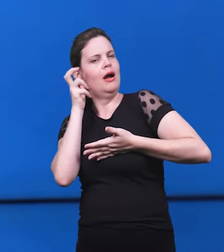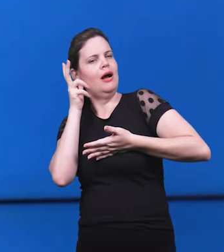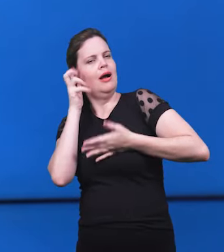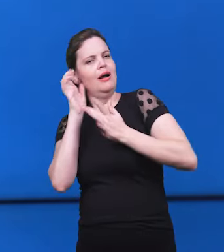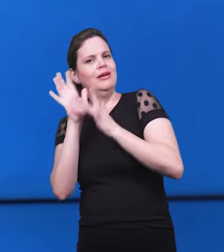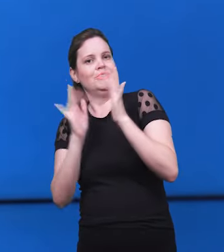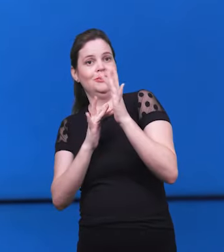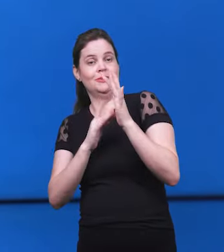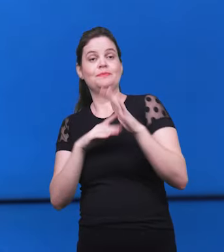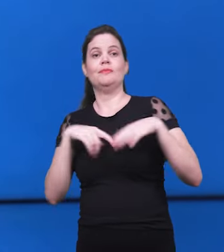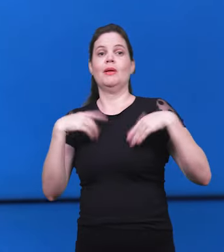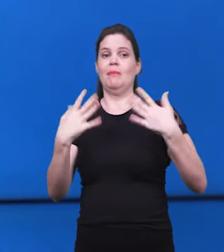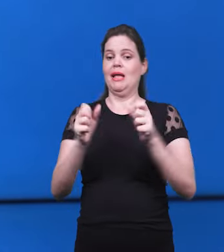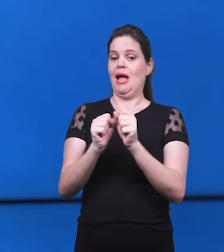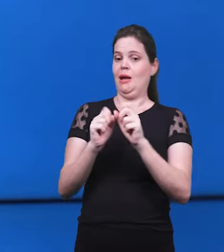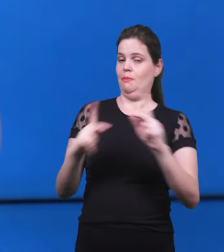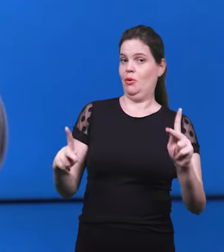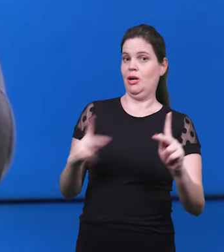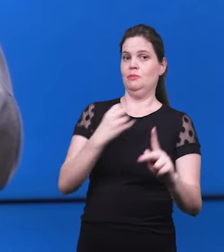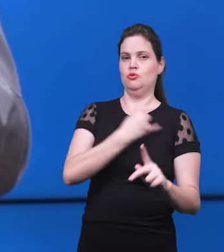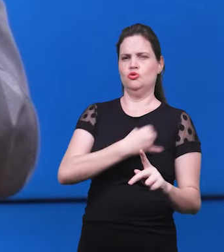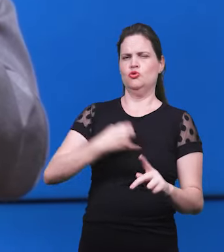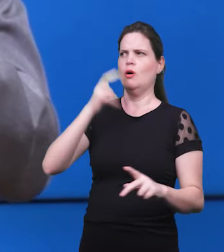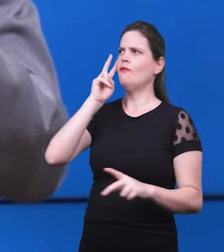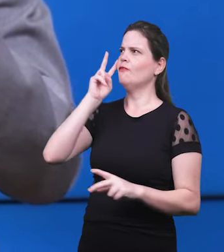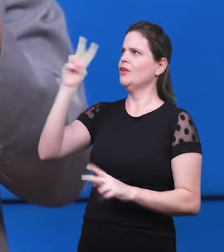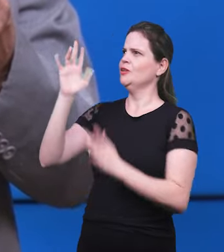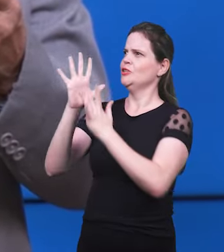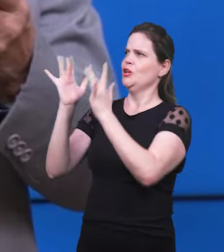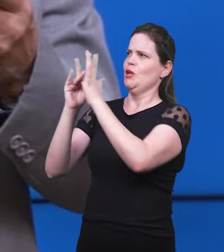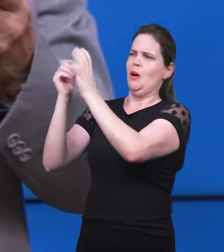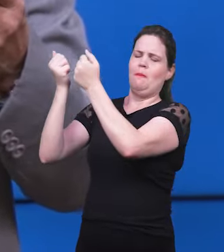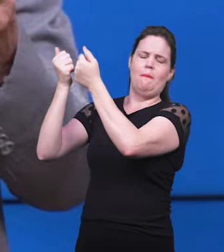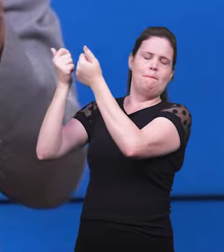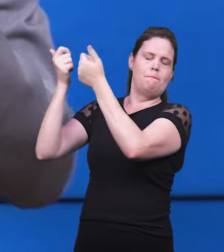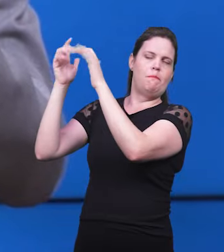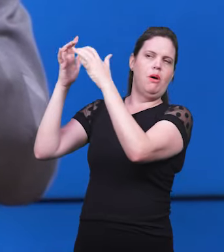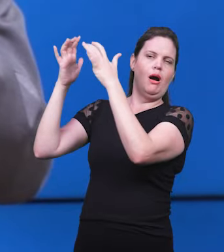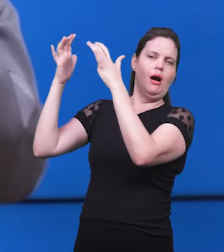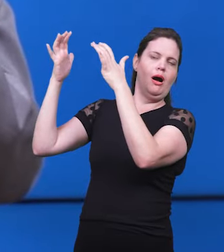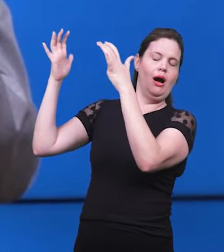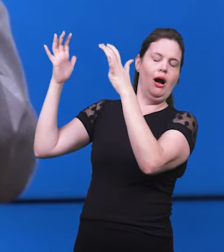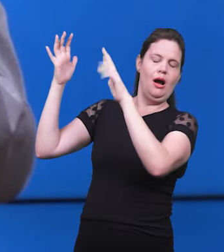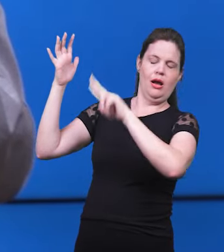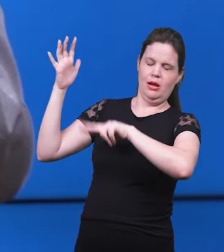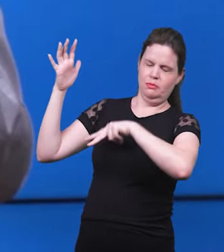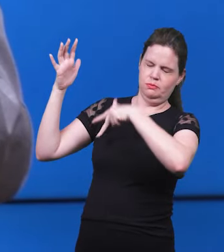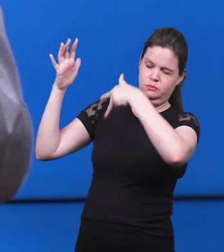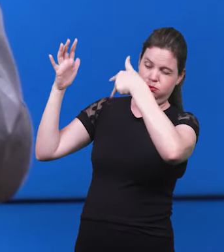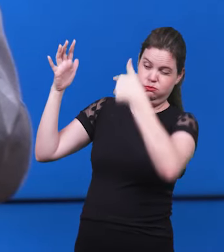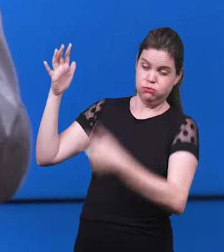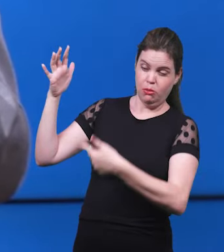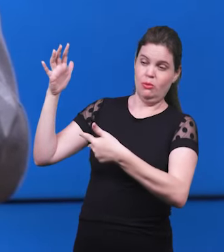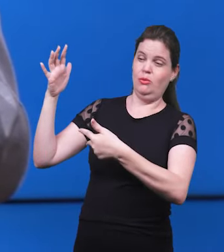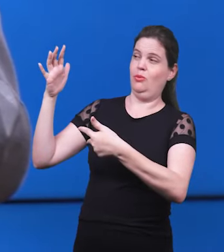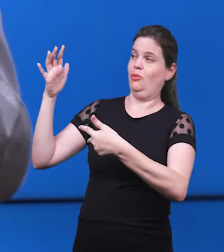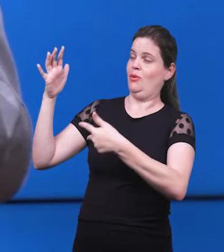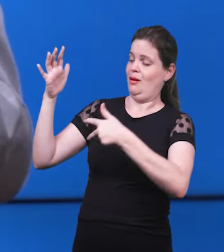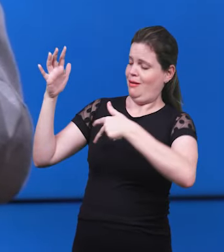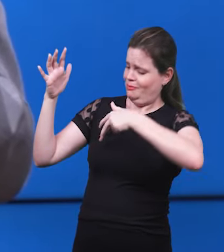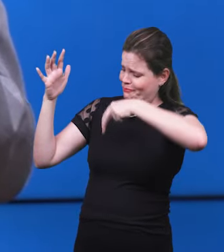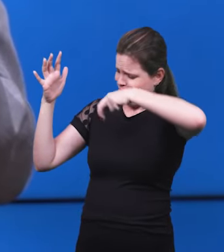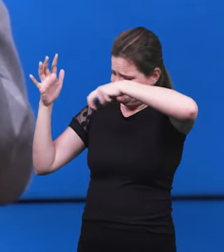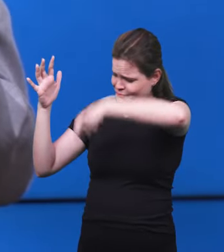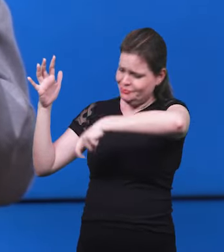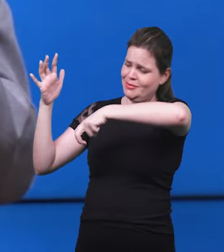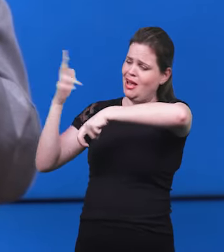viu Jesus glorificado em todo poder e glória. E ele caiu como se estivesse morto, ou seja, caiu aos pés de